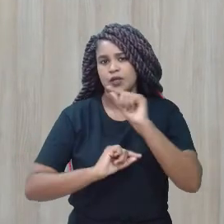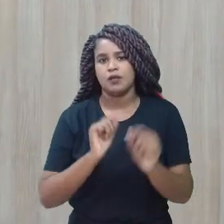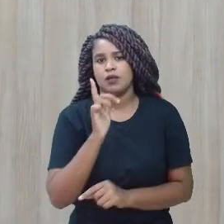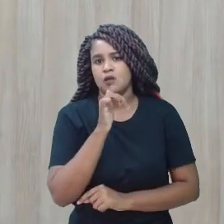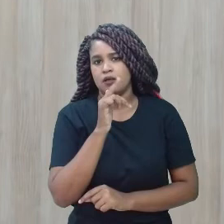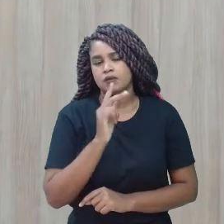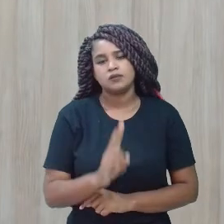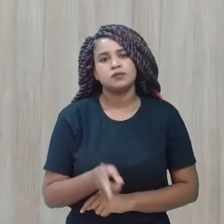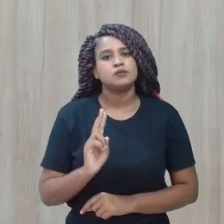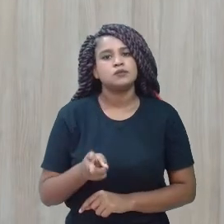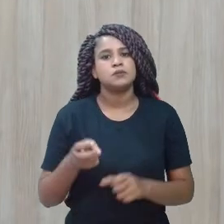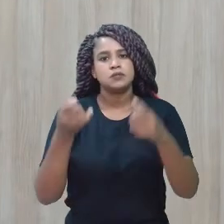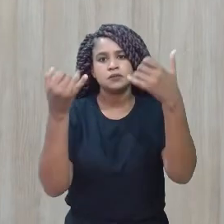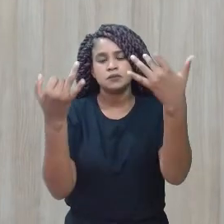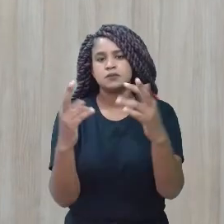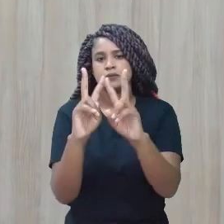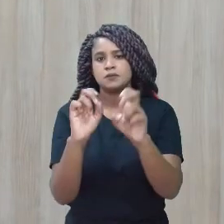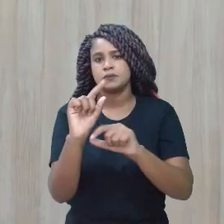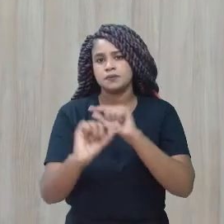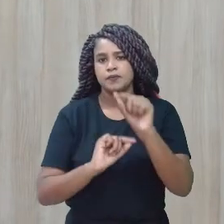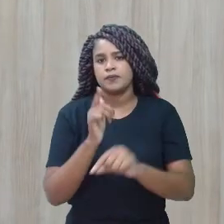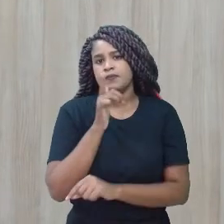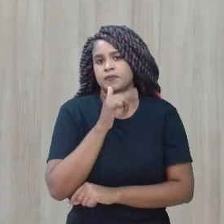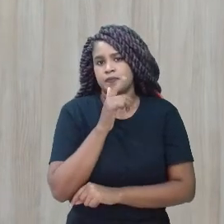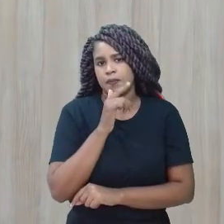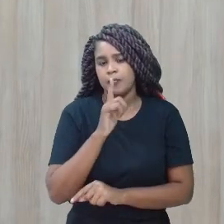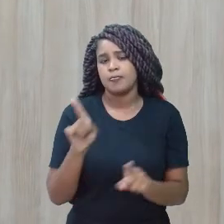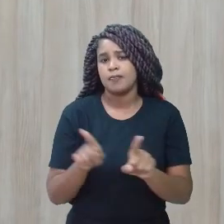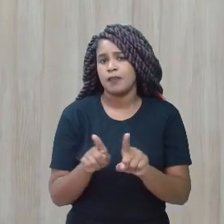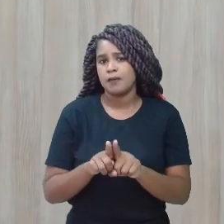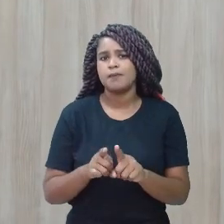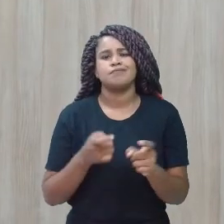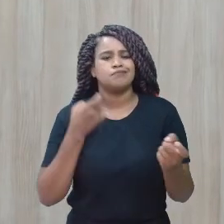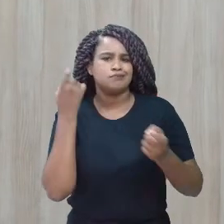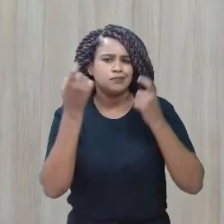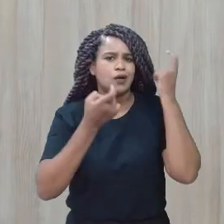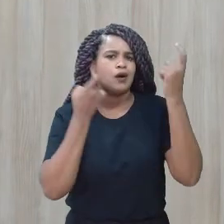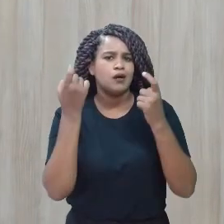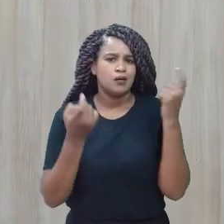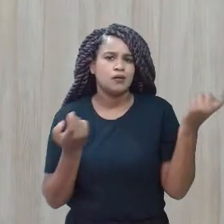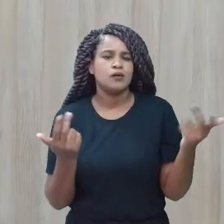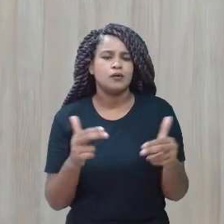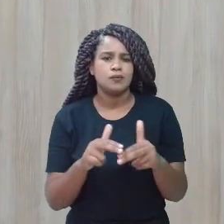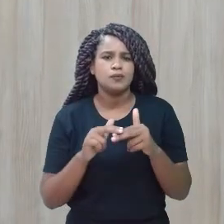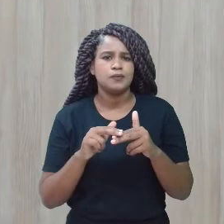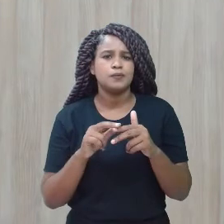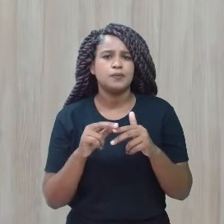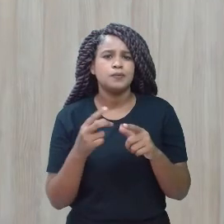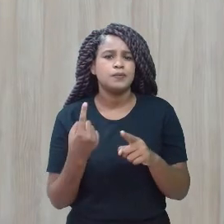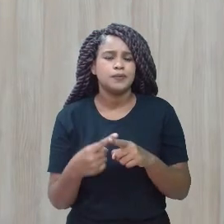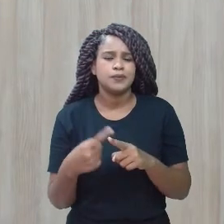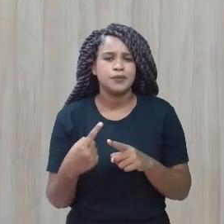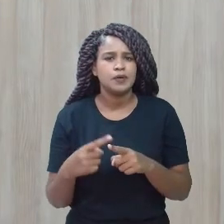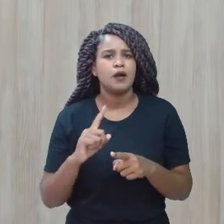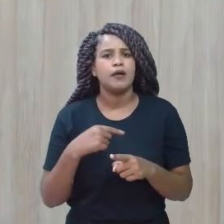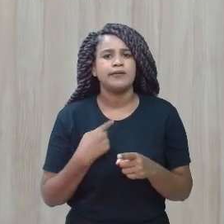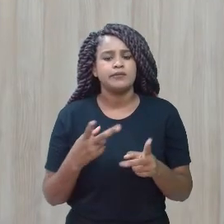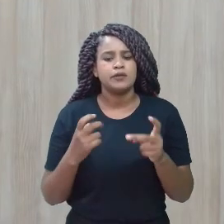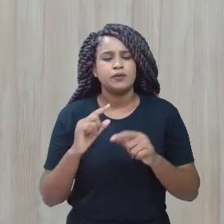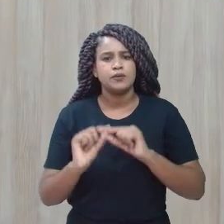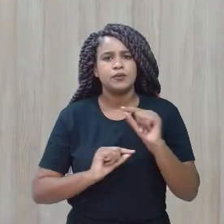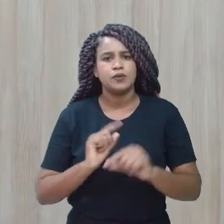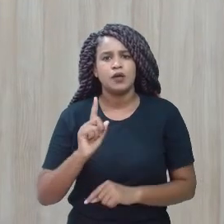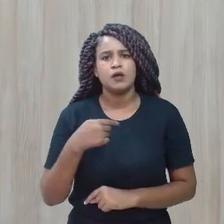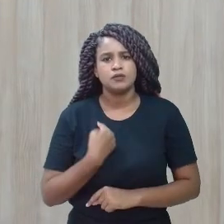muito sobre essa questão e preocupante, né? Porque a gente vê o quanto nós, seres humanos,